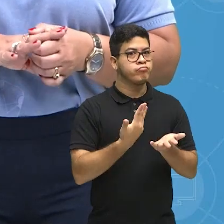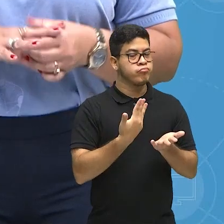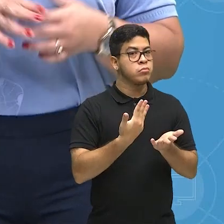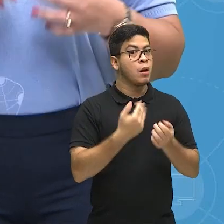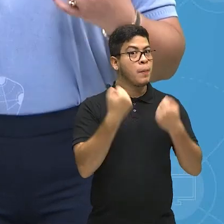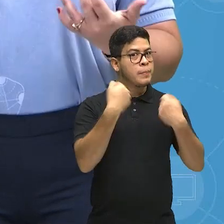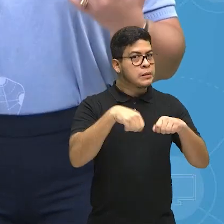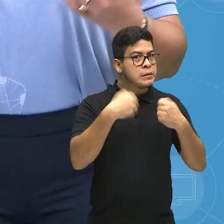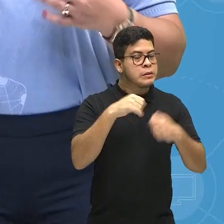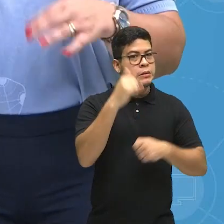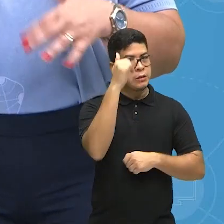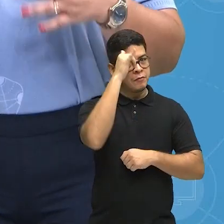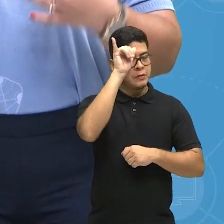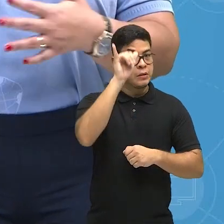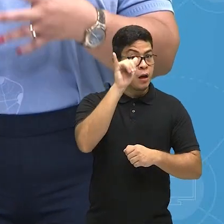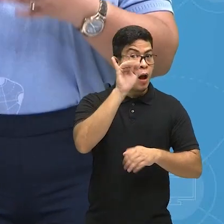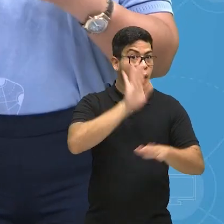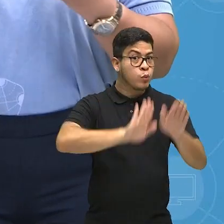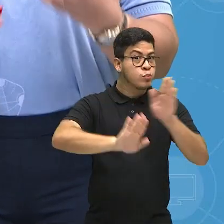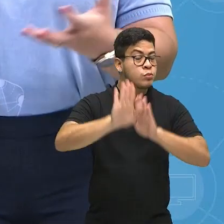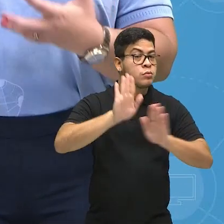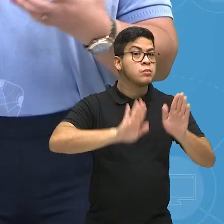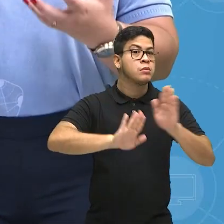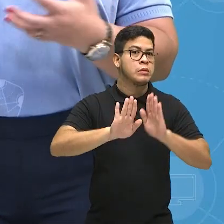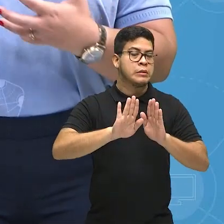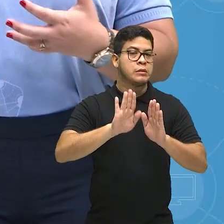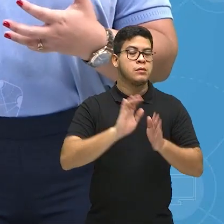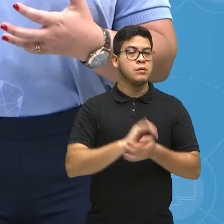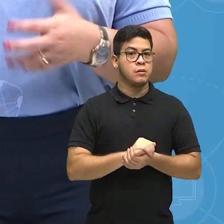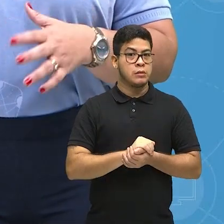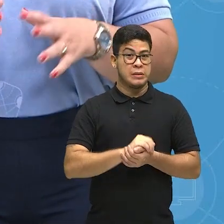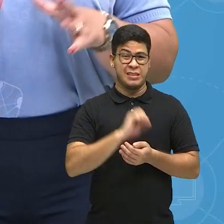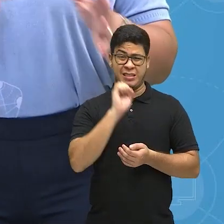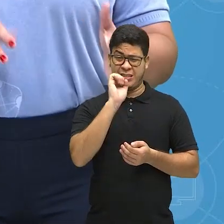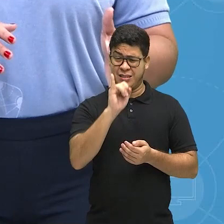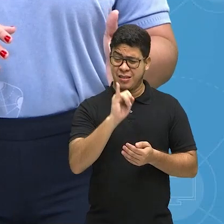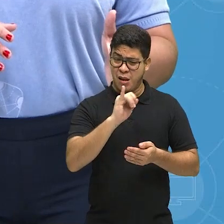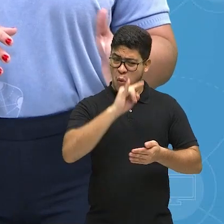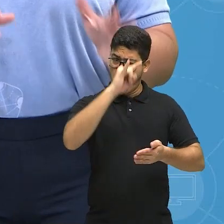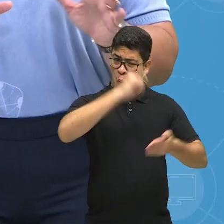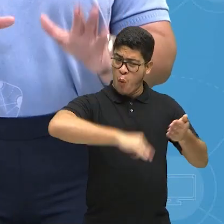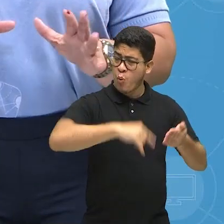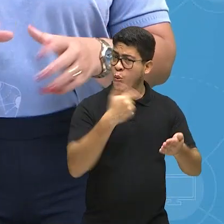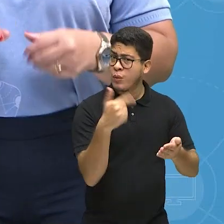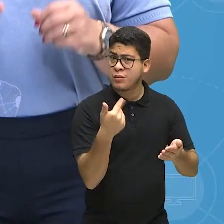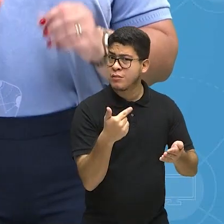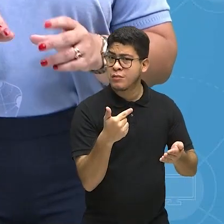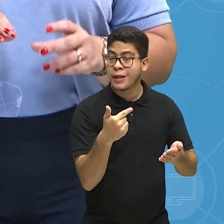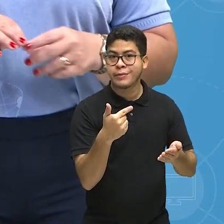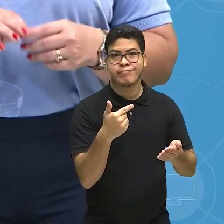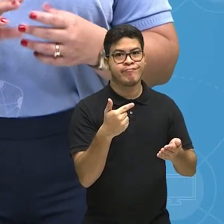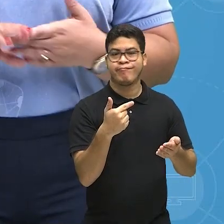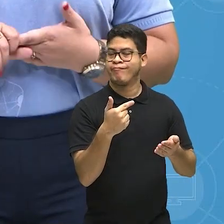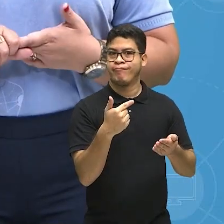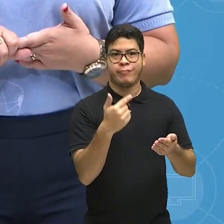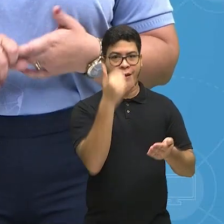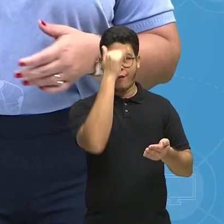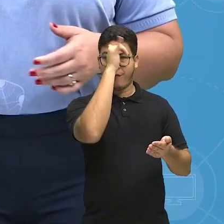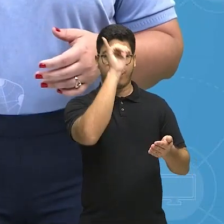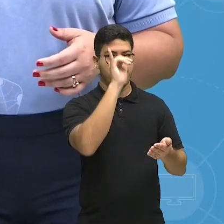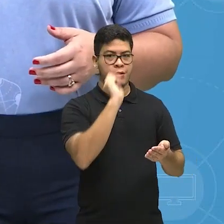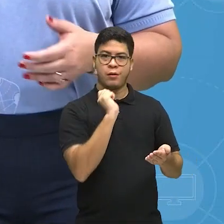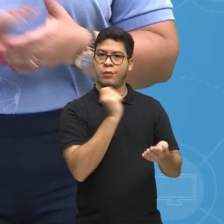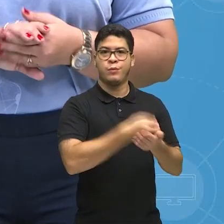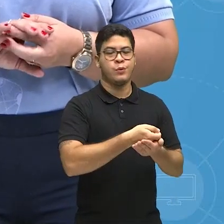animal. Então, se você não compra esses animais de forma irregular, então você está ajudando ali a evitar a caça